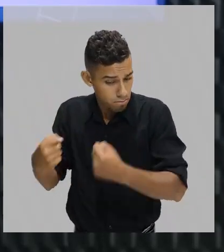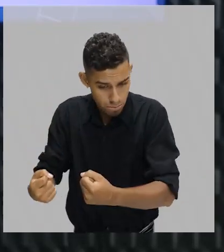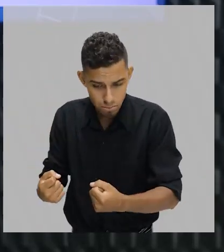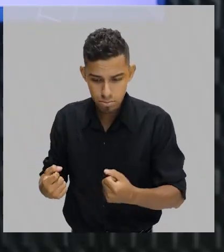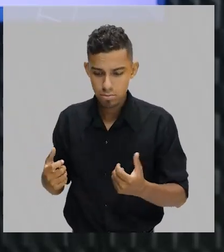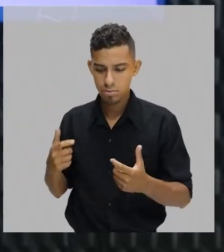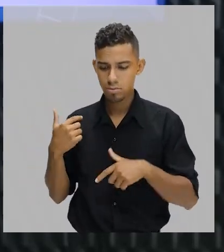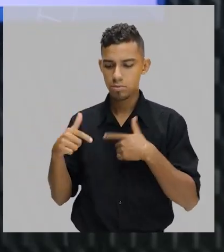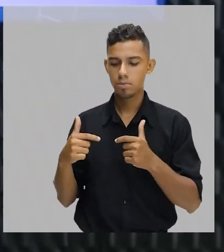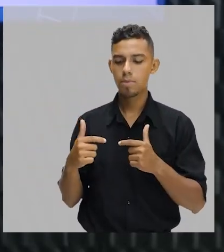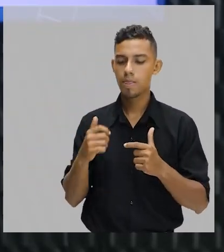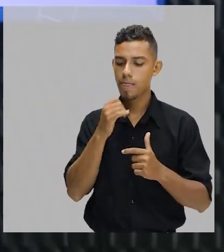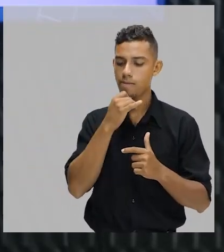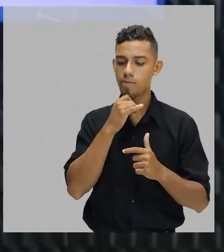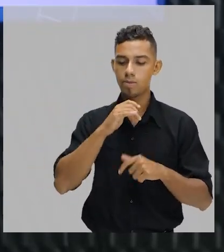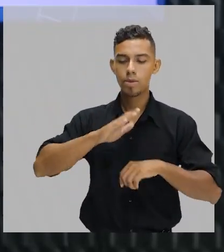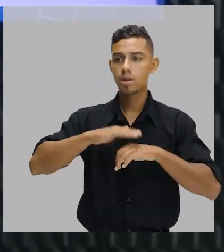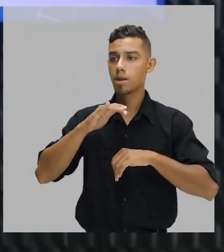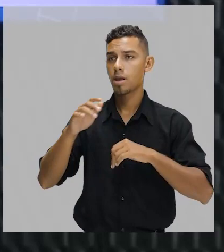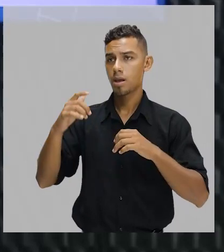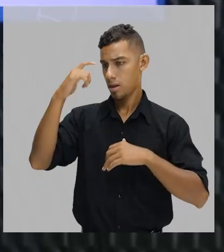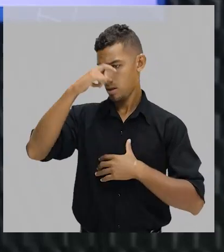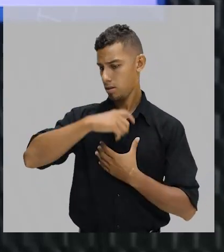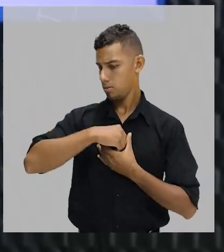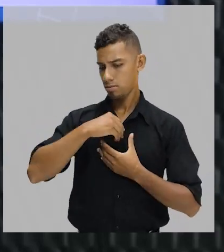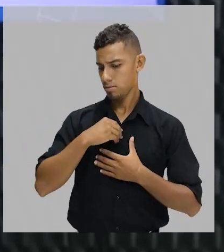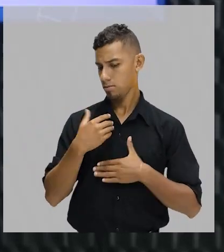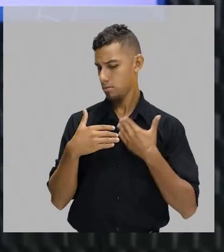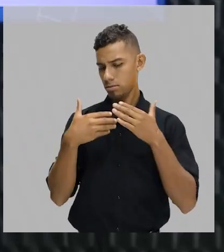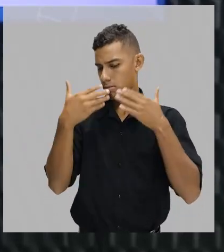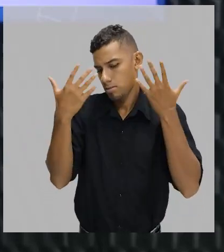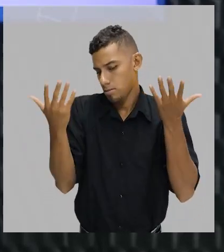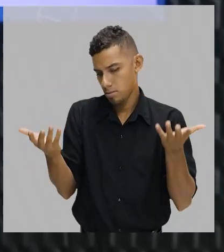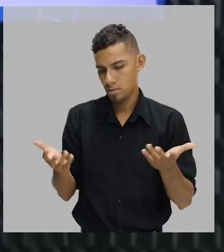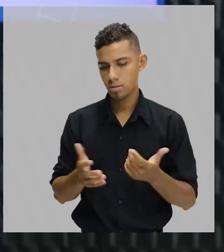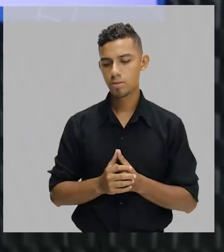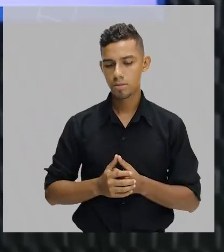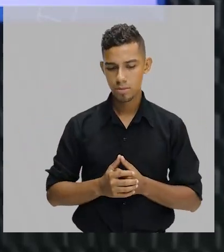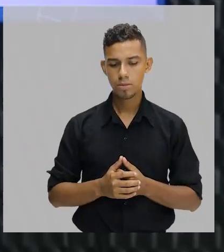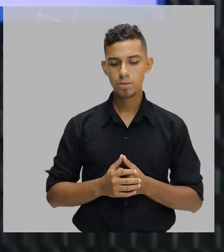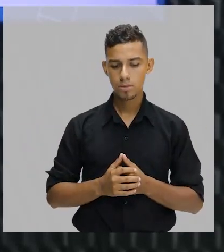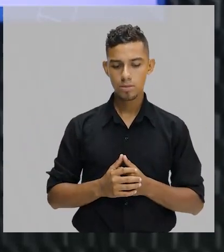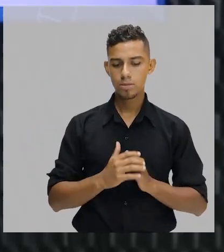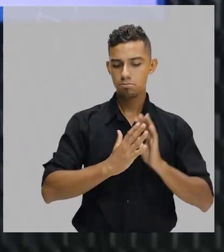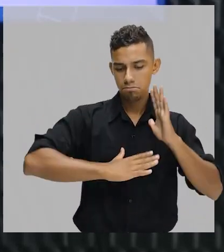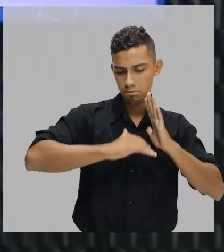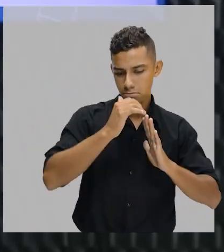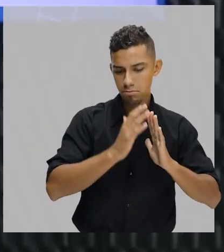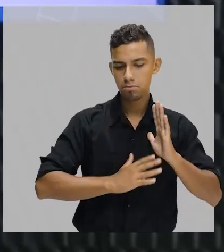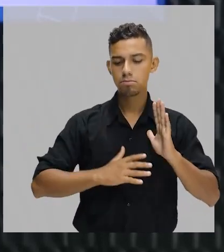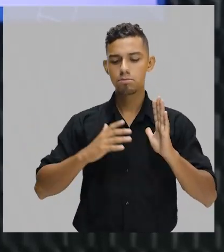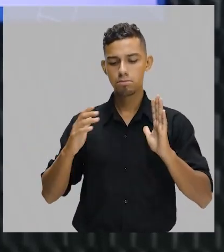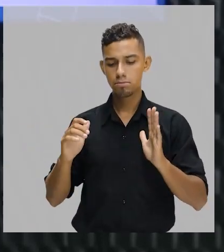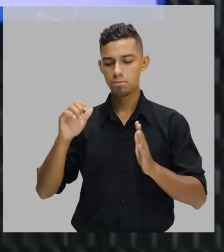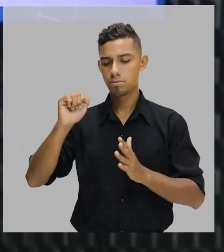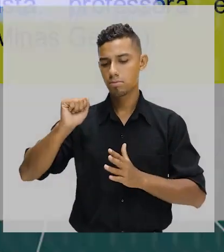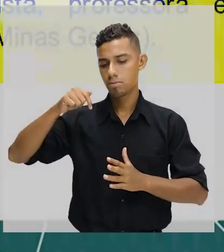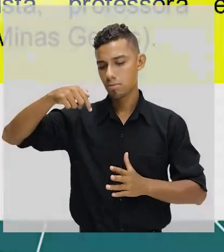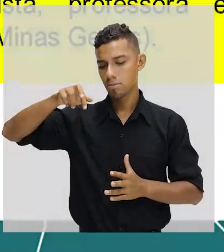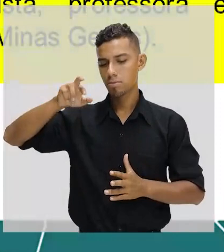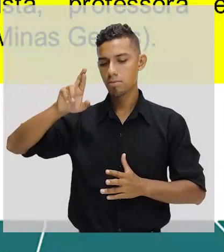outra coisa. Em alguns casos vem inato, mas se você não desenvolver, é a mesma coisa que nada. Tinta acrílica, tinta guache, tinta óleo, tinta aquarela. Vamos na